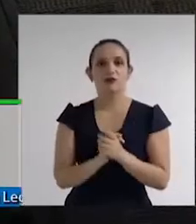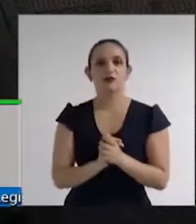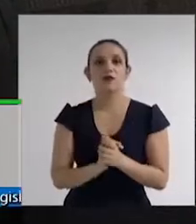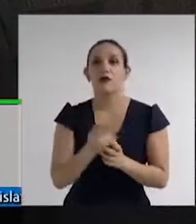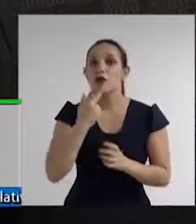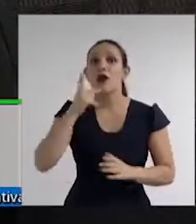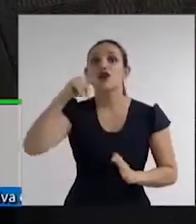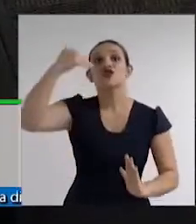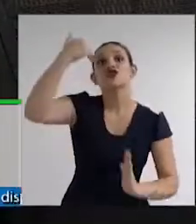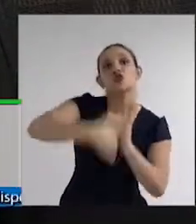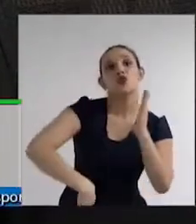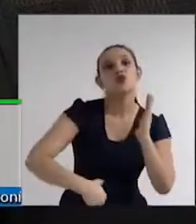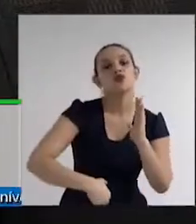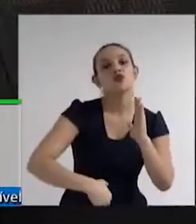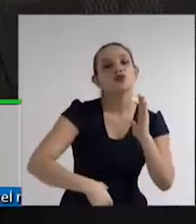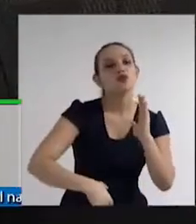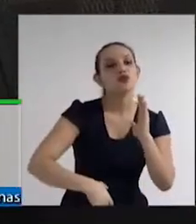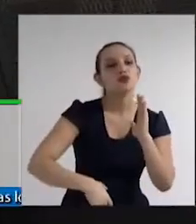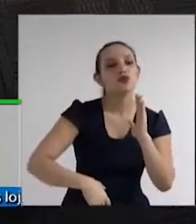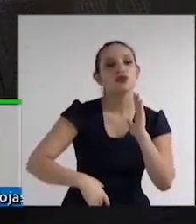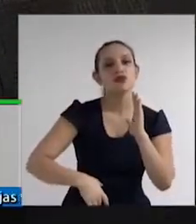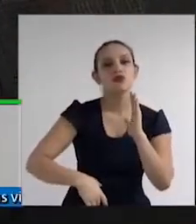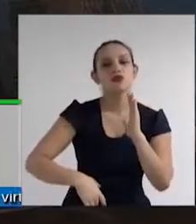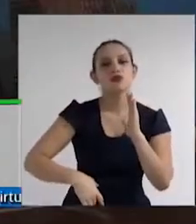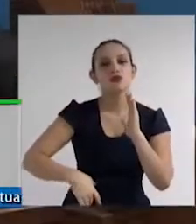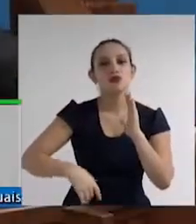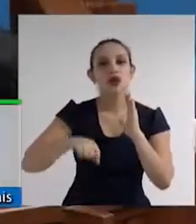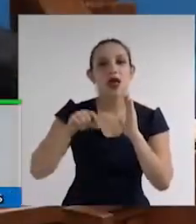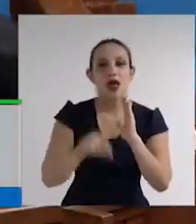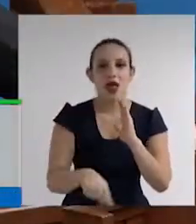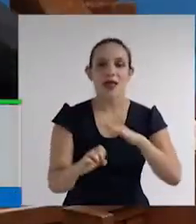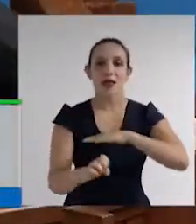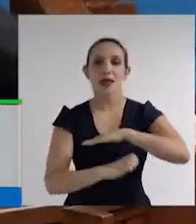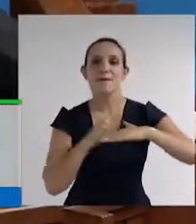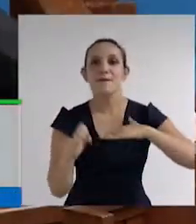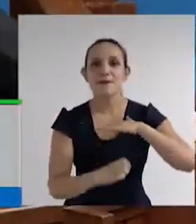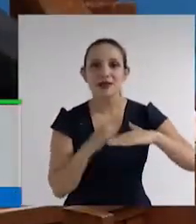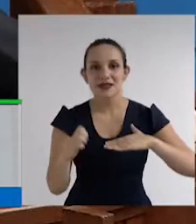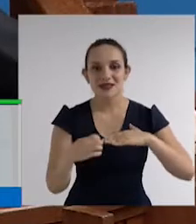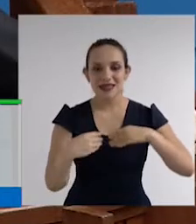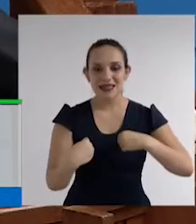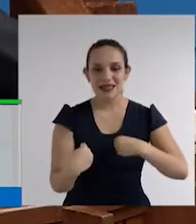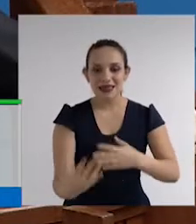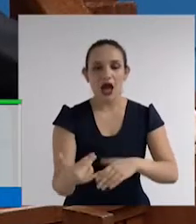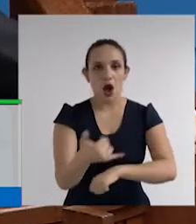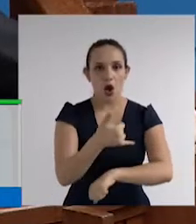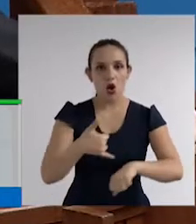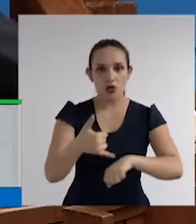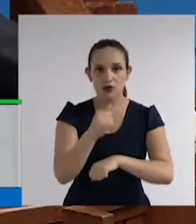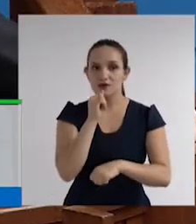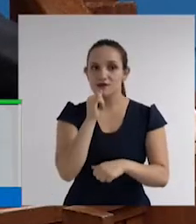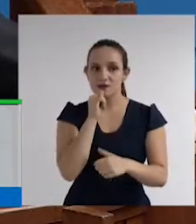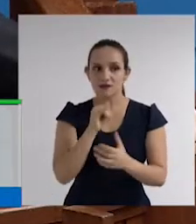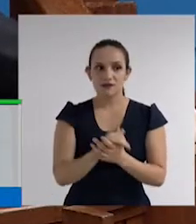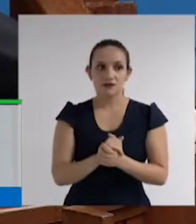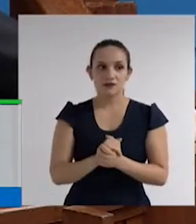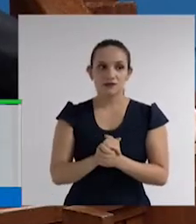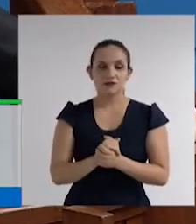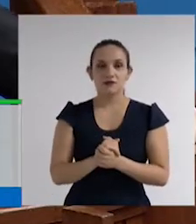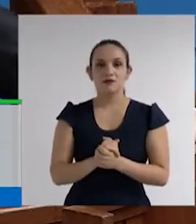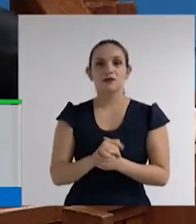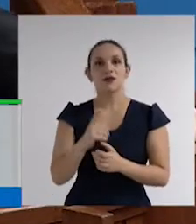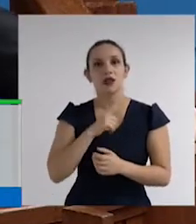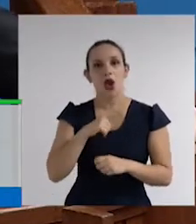quem? Para a distribuidora. Nós vimos óleo diesel sendo vendido em São Paulo a